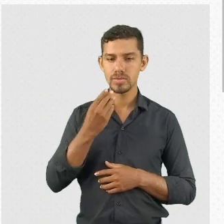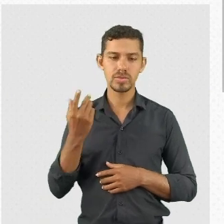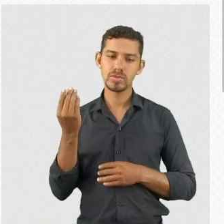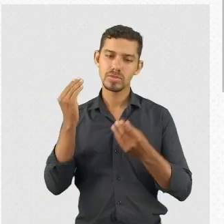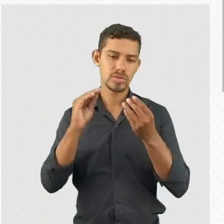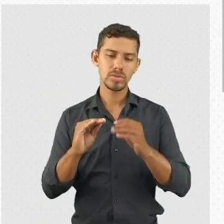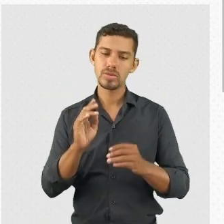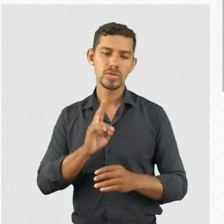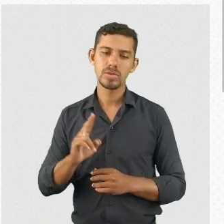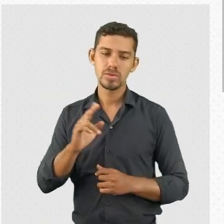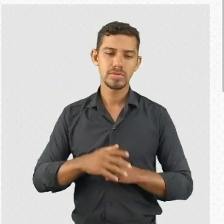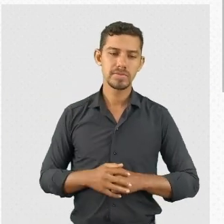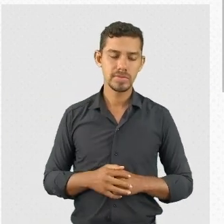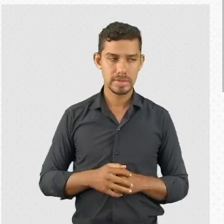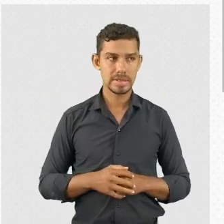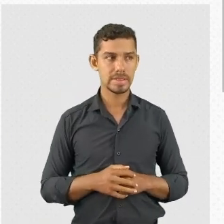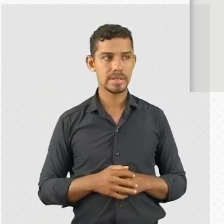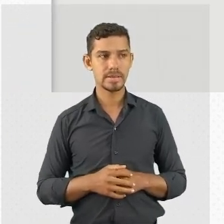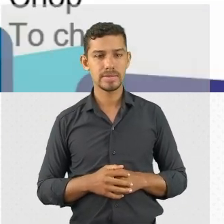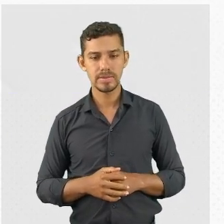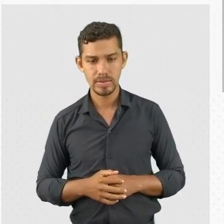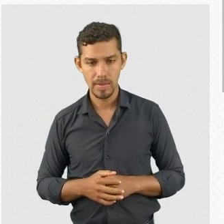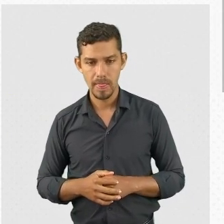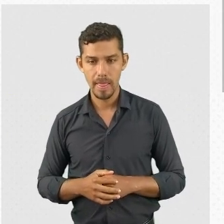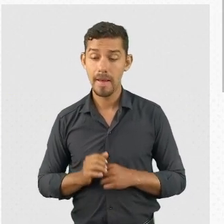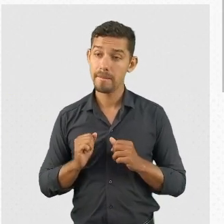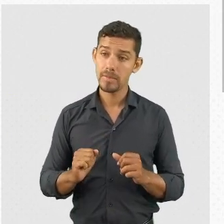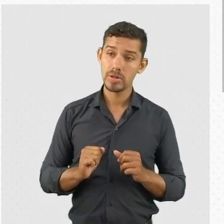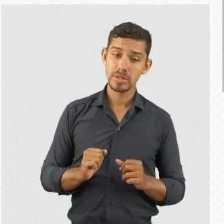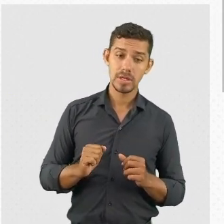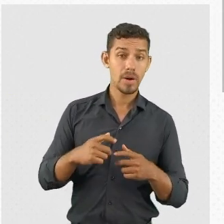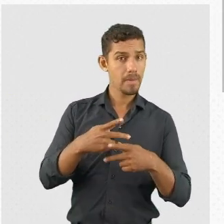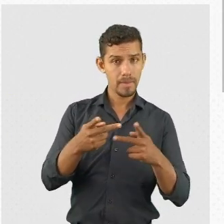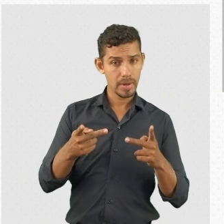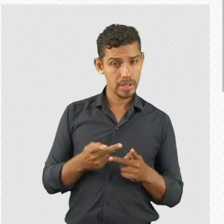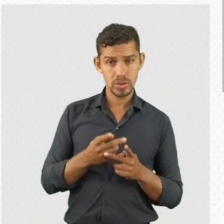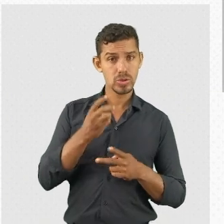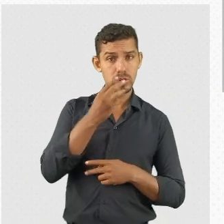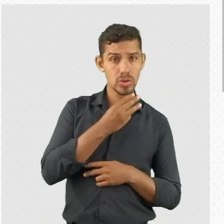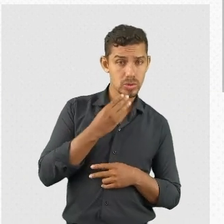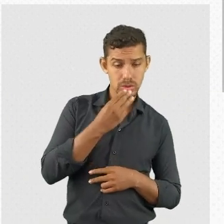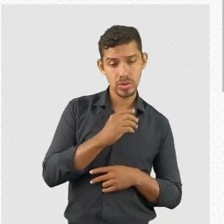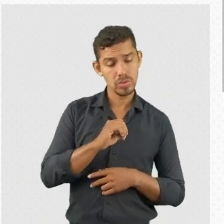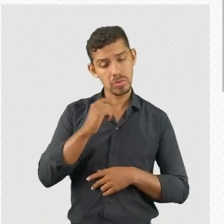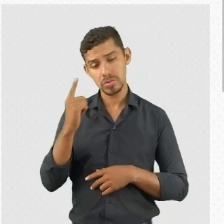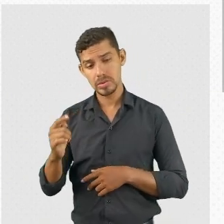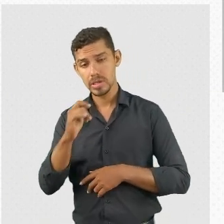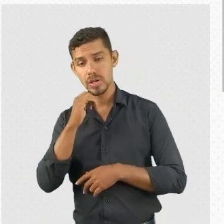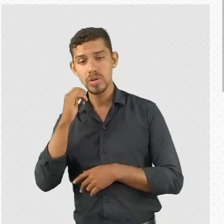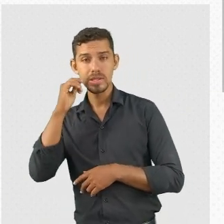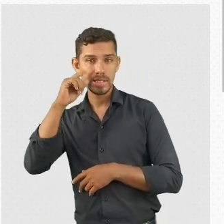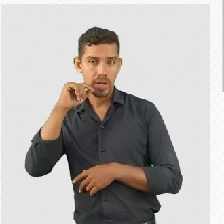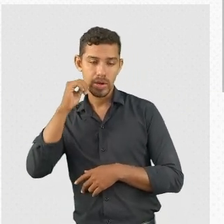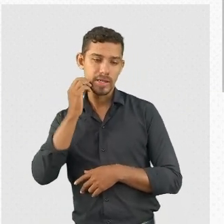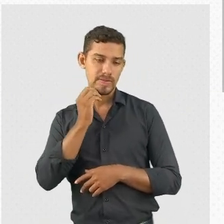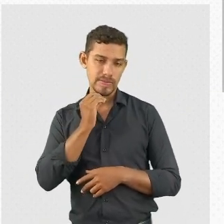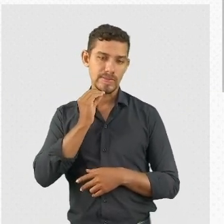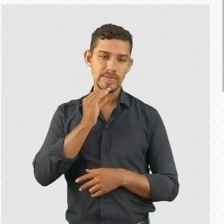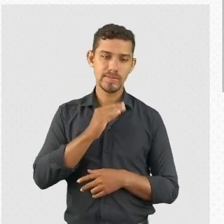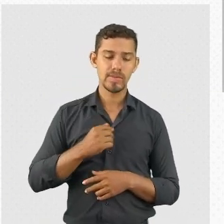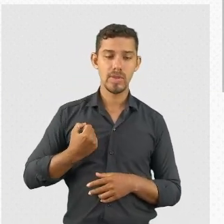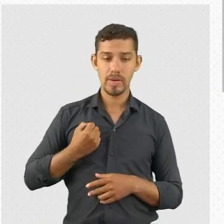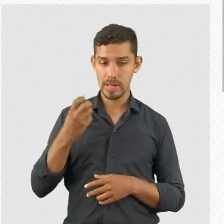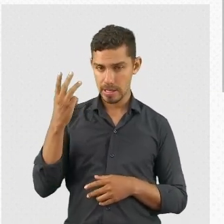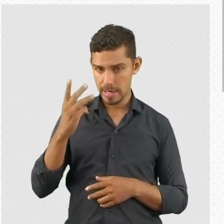não utiliza o açúcar. A panqueca tanto pode ser um prato doce quanto pode ser um prato salgado. Questão